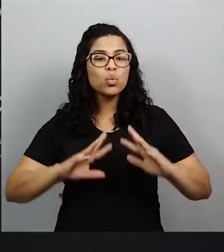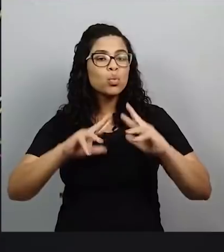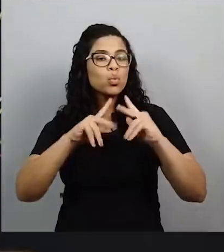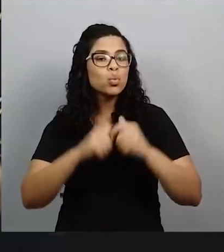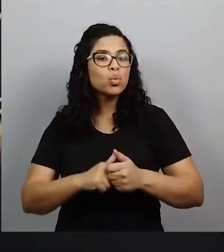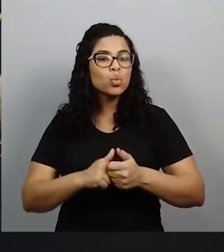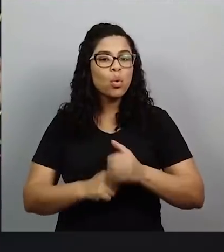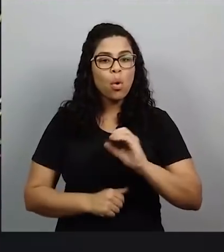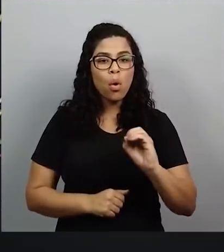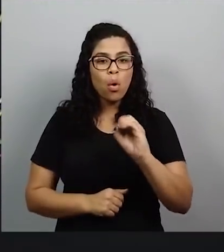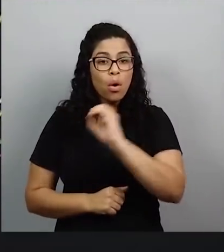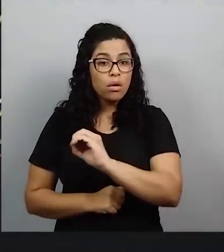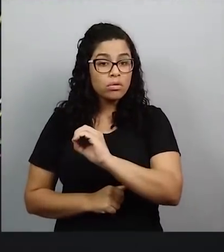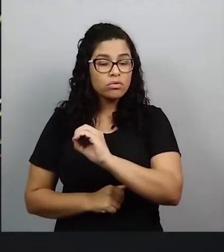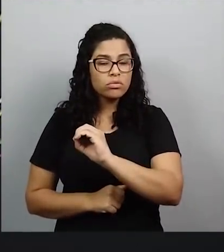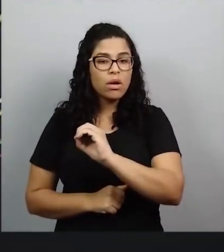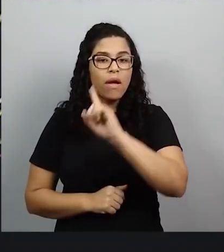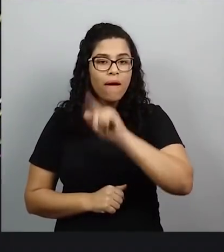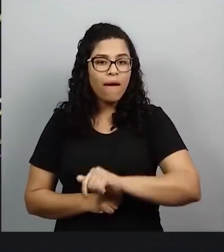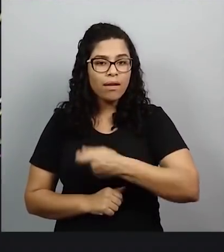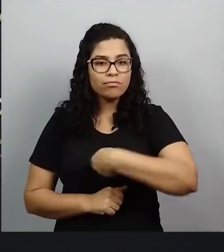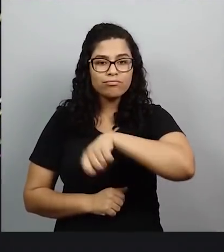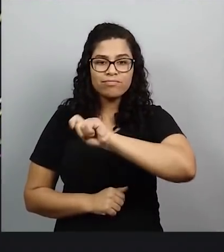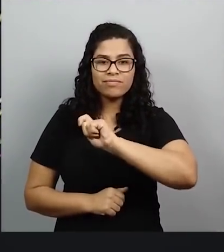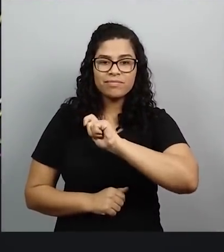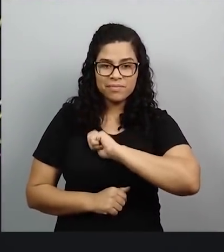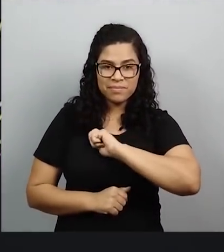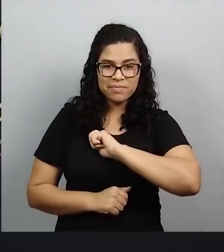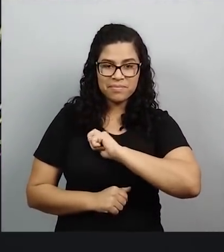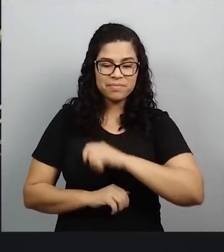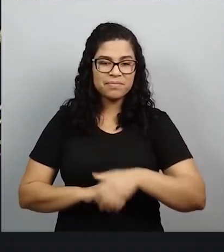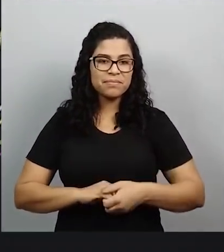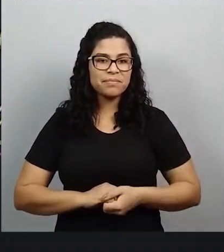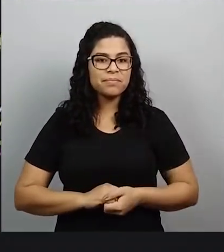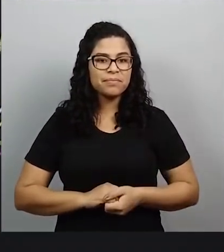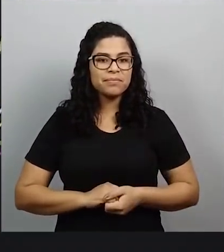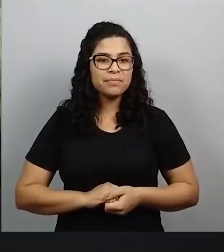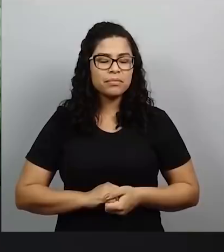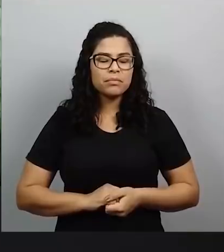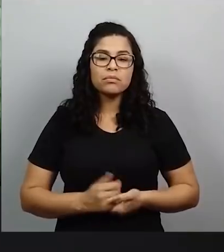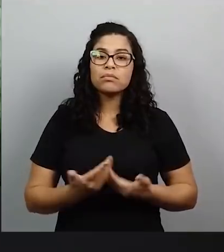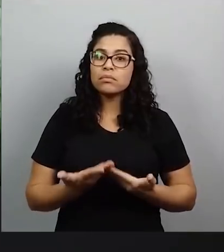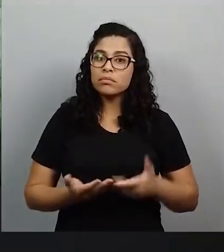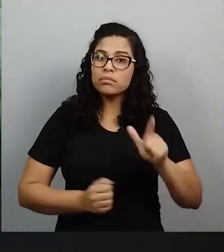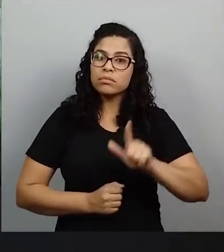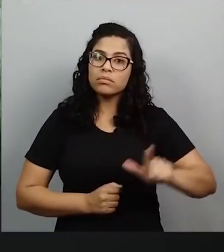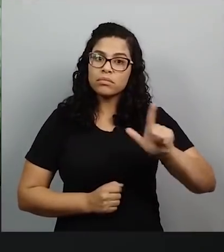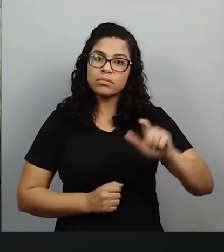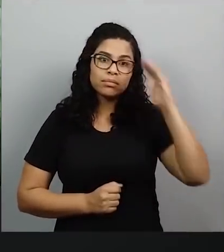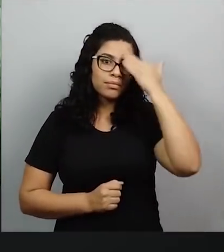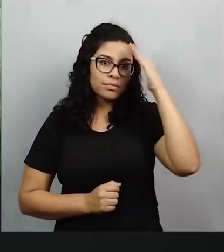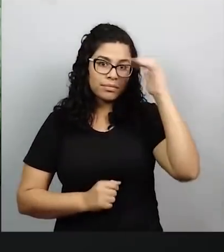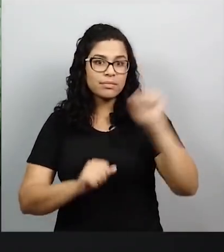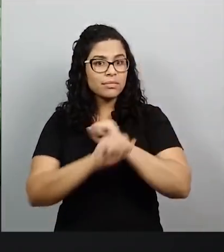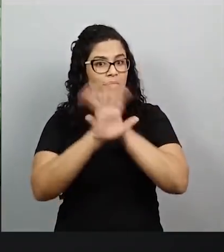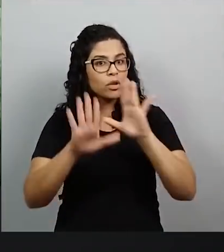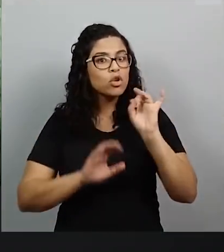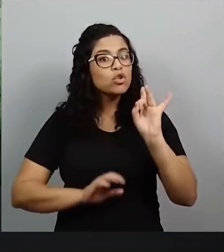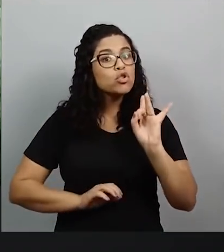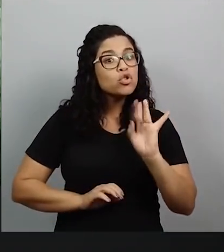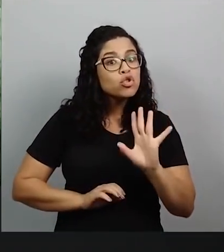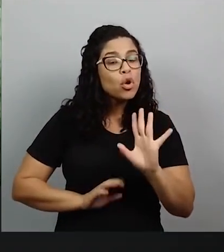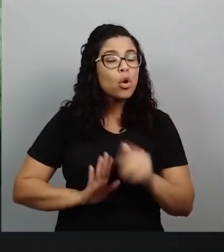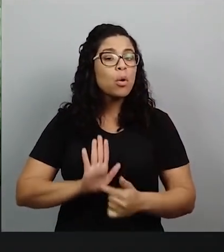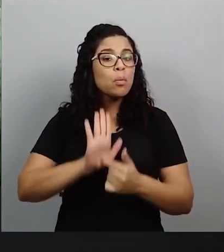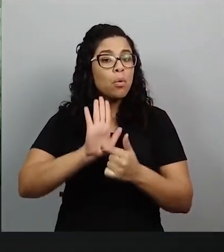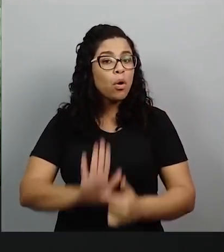portugueses. Tudo que estava a oeste seriam territórios espanhóis. Claro que a gente precisa entender aqui que isso aqui é só uma